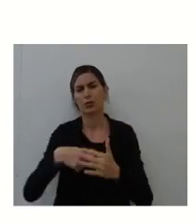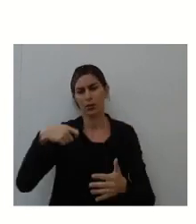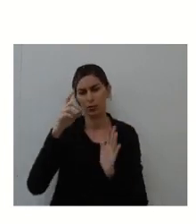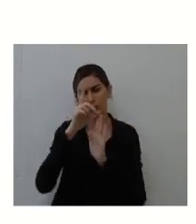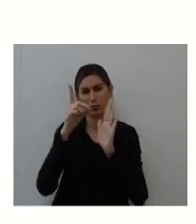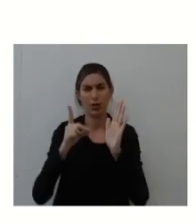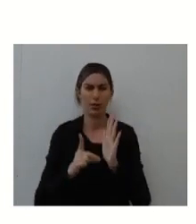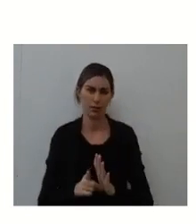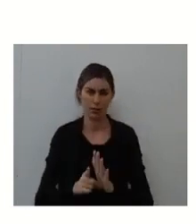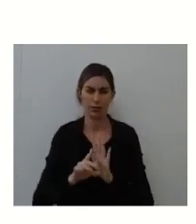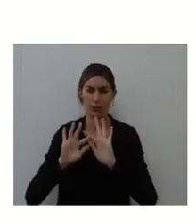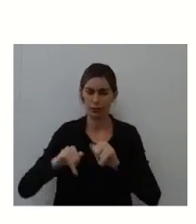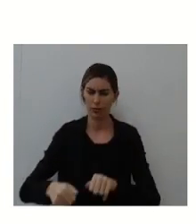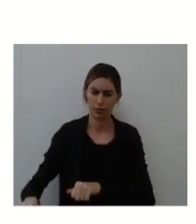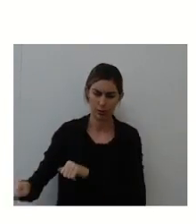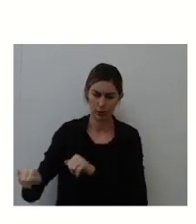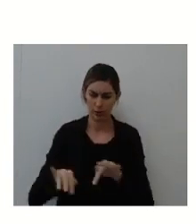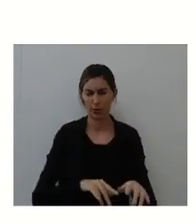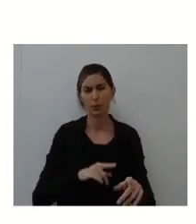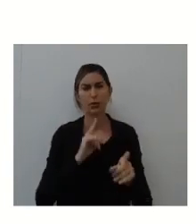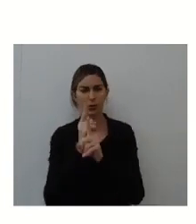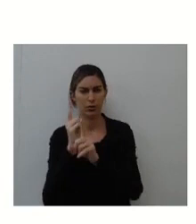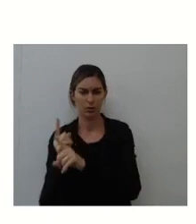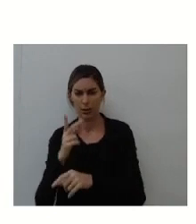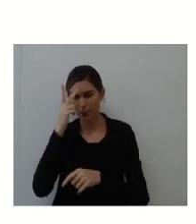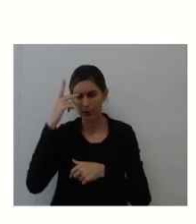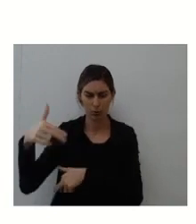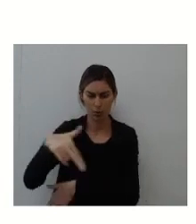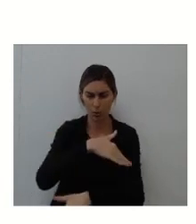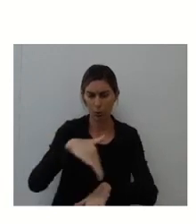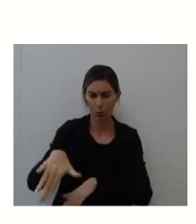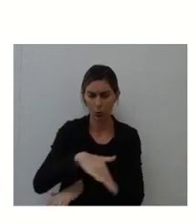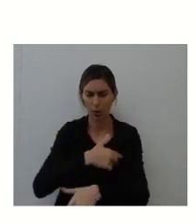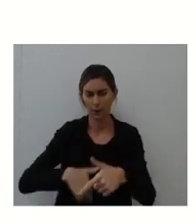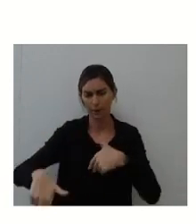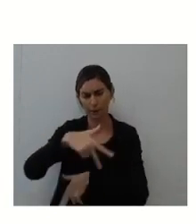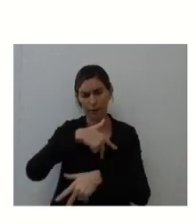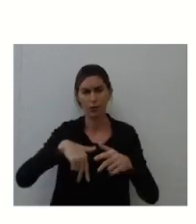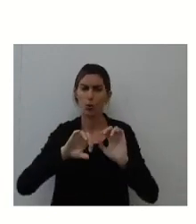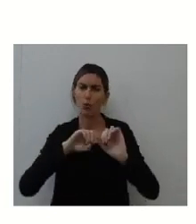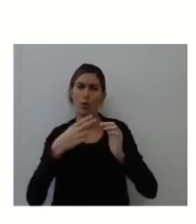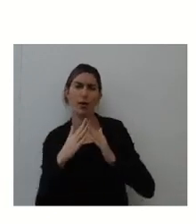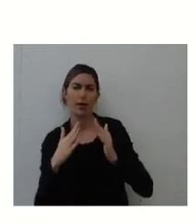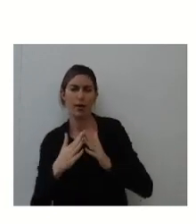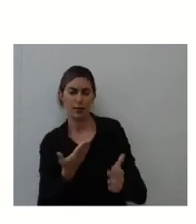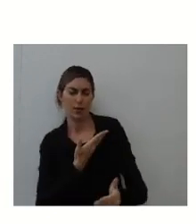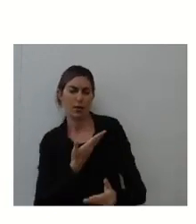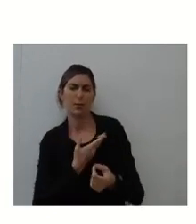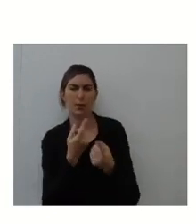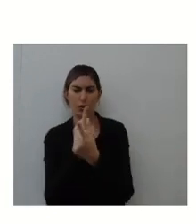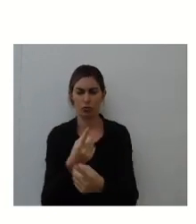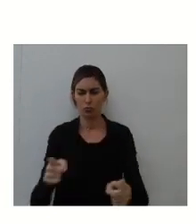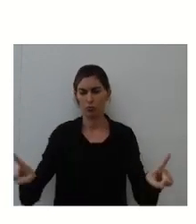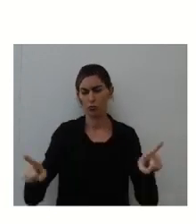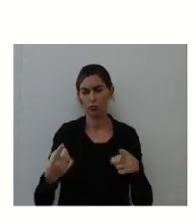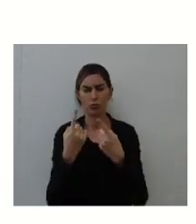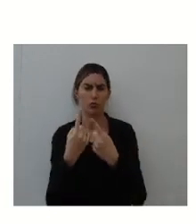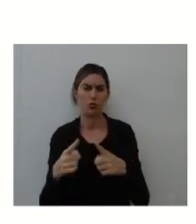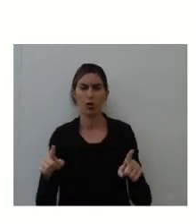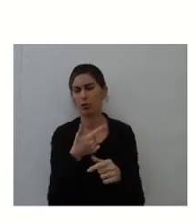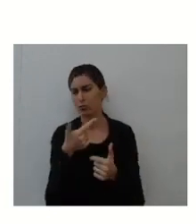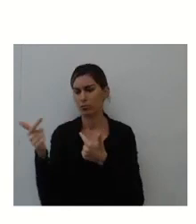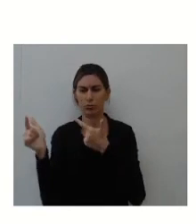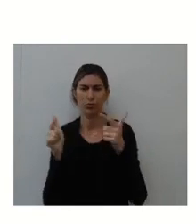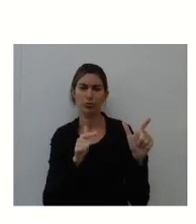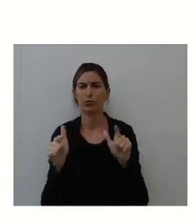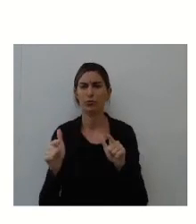primeiro fim de semana. Era possível ver ainda muitas pessoas nas ruas ou se reunindo na casa de amigos para churrascos, entre outros,